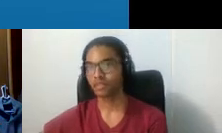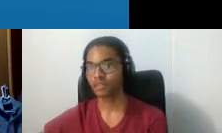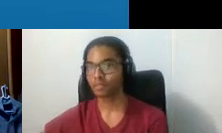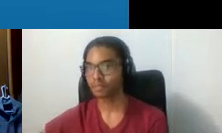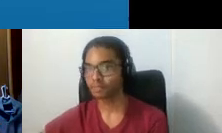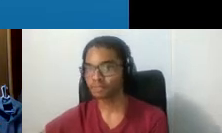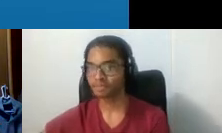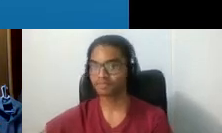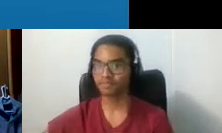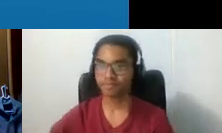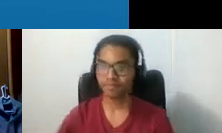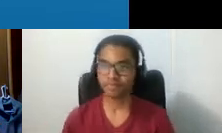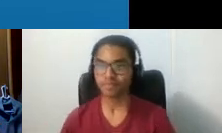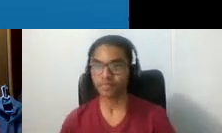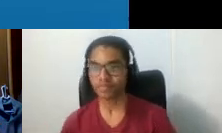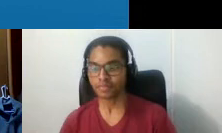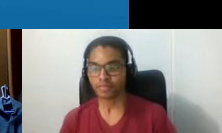Perfeito.